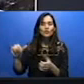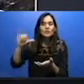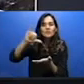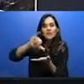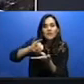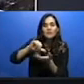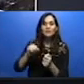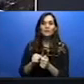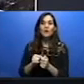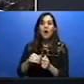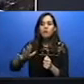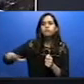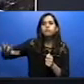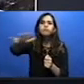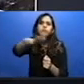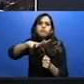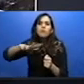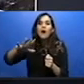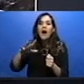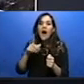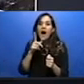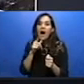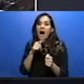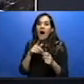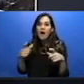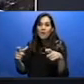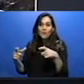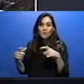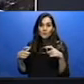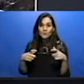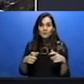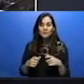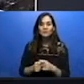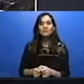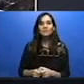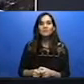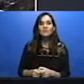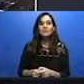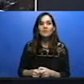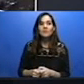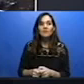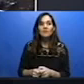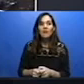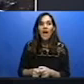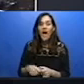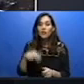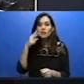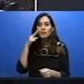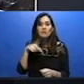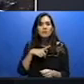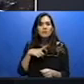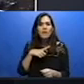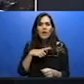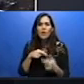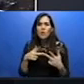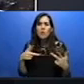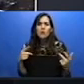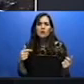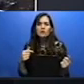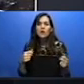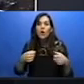dos Lagos, o Rio das Pedras, que é um outro clube, o Barretos, e aí a gente tem alguns eventos, por exemplo, o